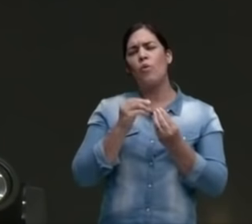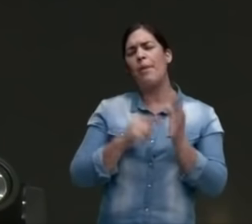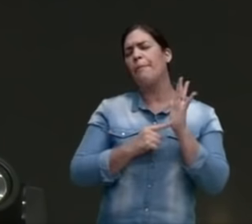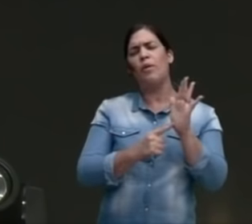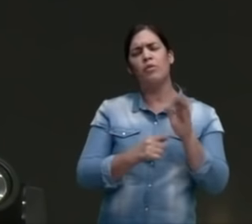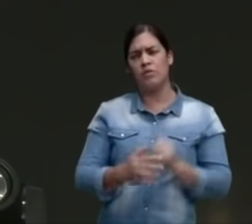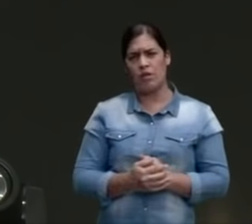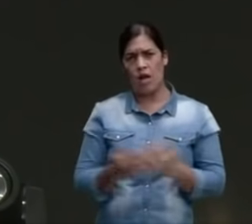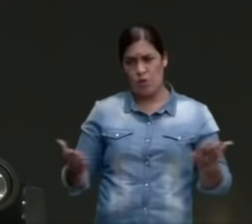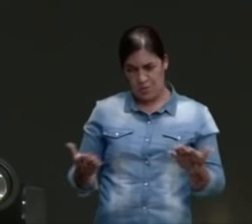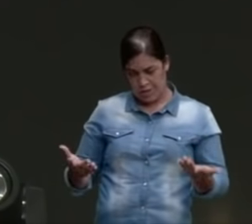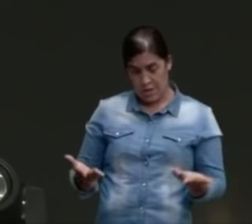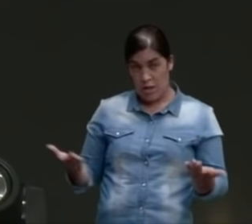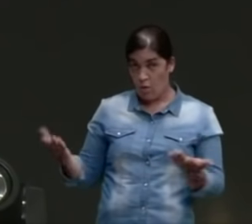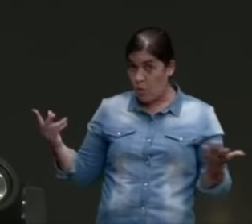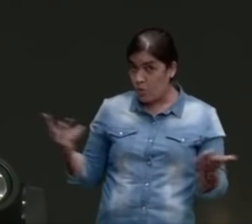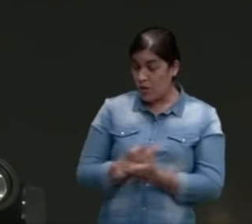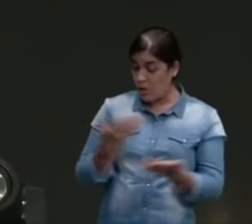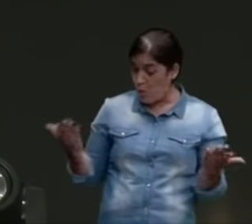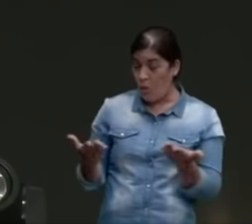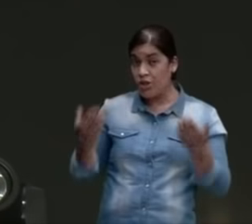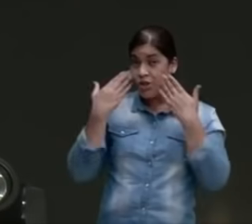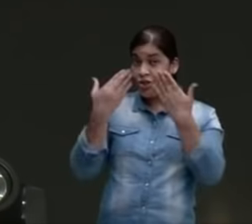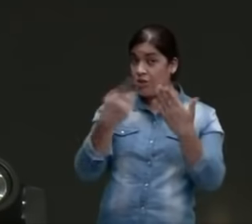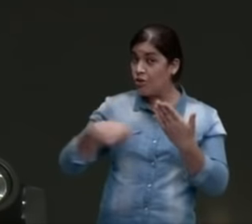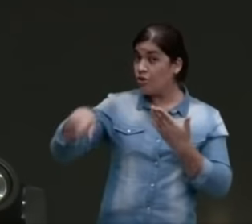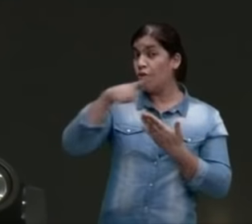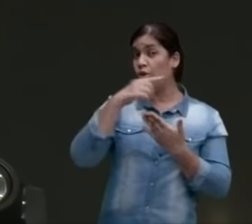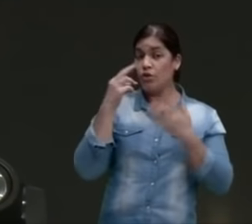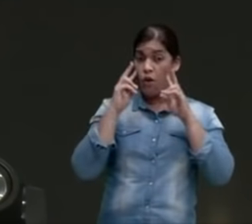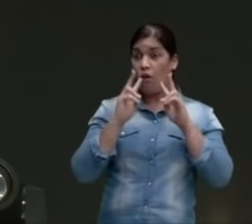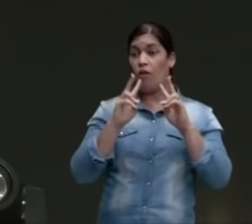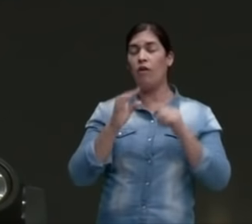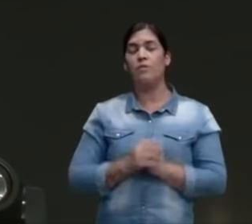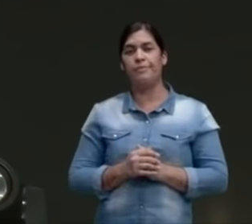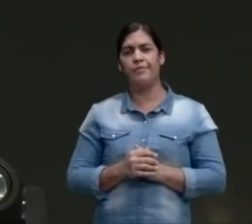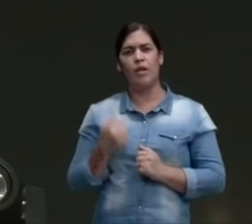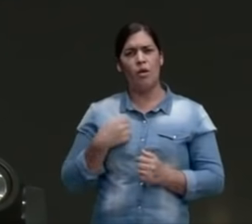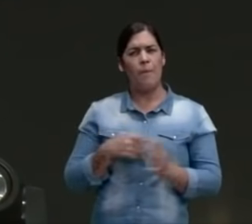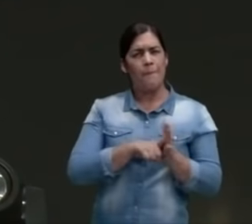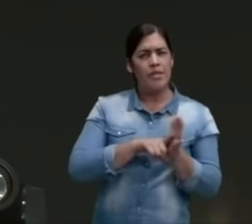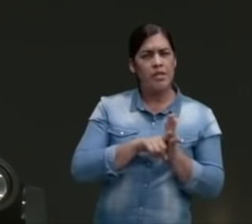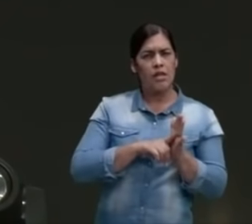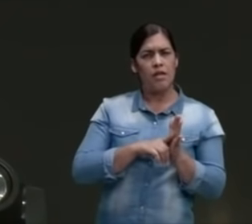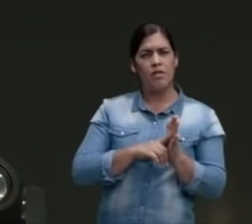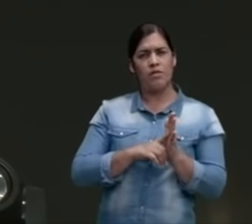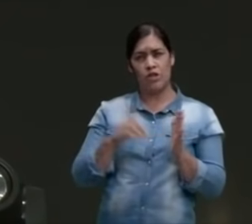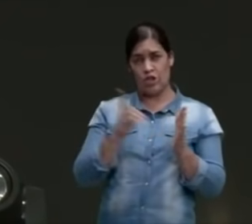do que está acontecendo exatamente hoje diante dos nossos olhos. Então eu procurei no dicionário, a palavra